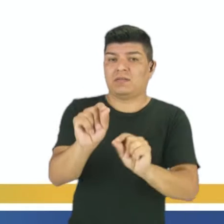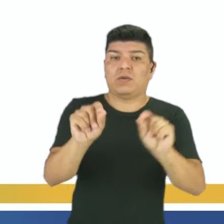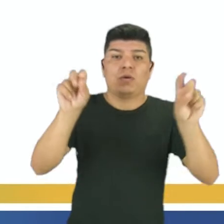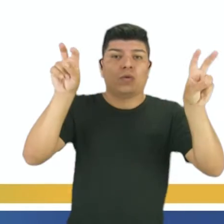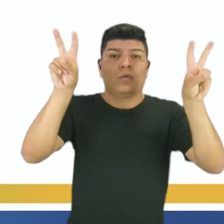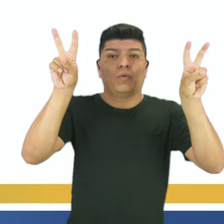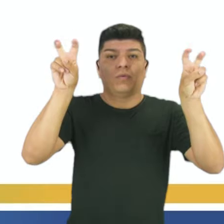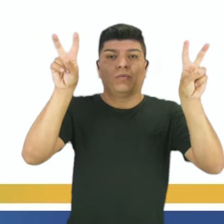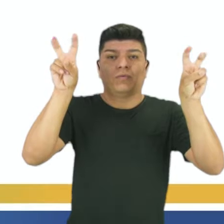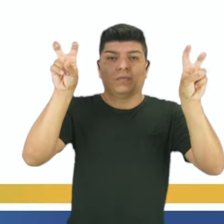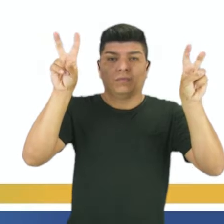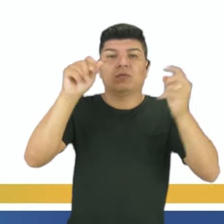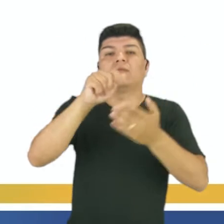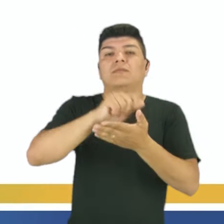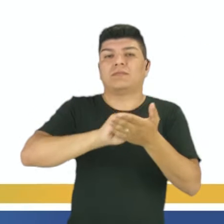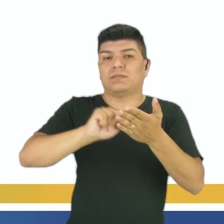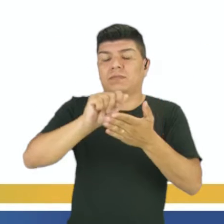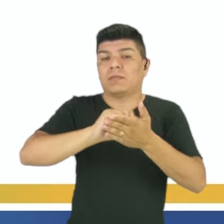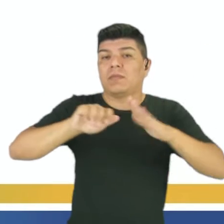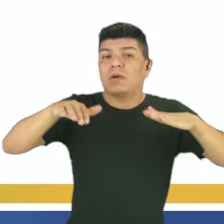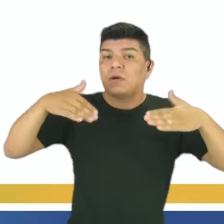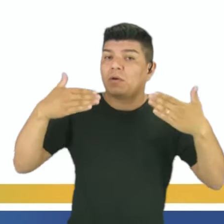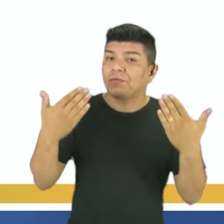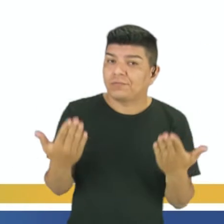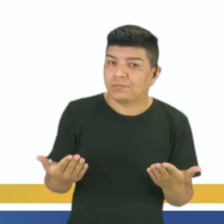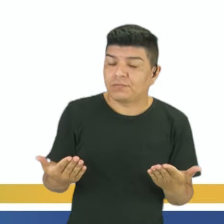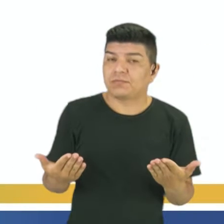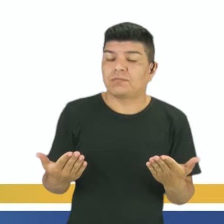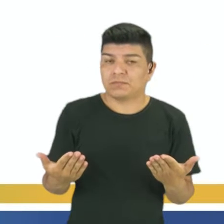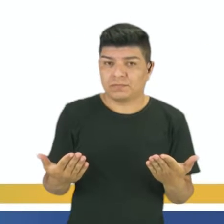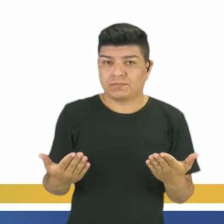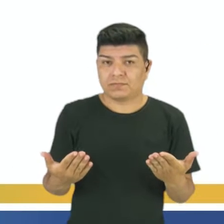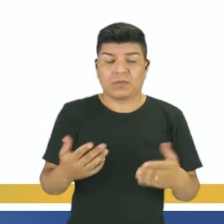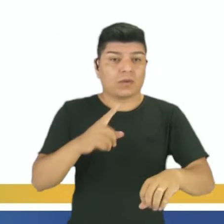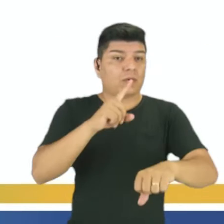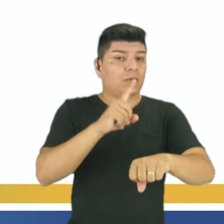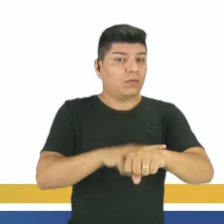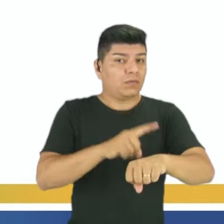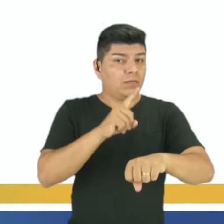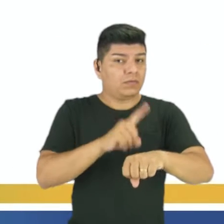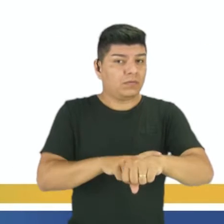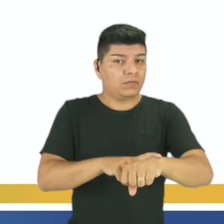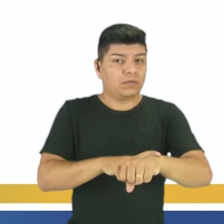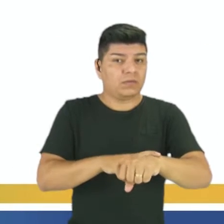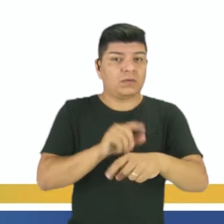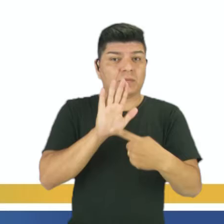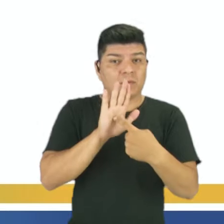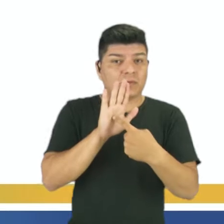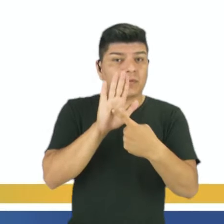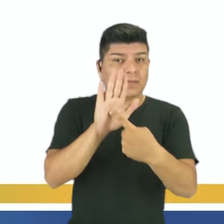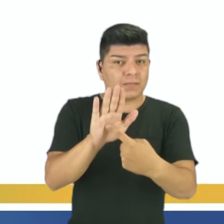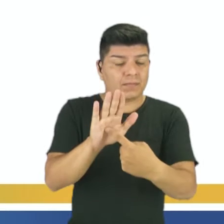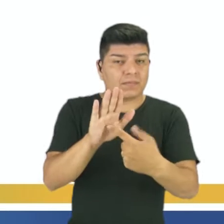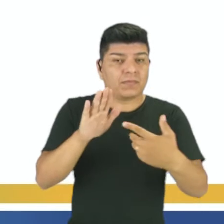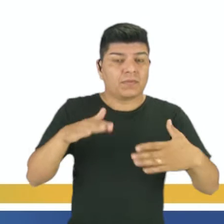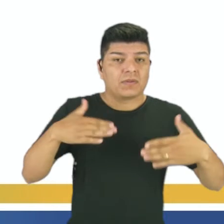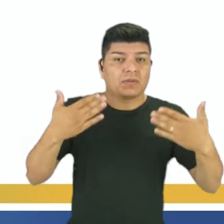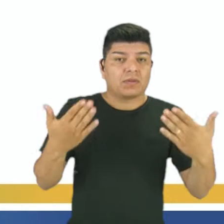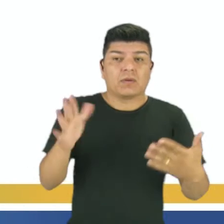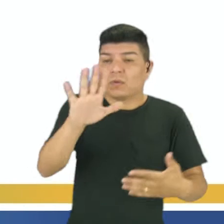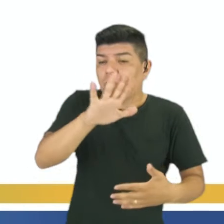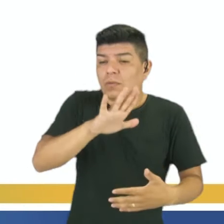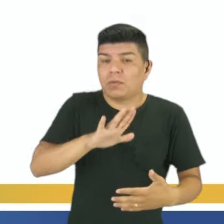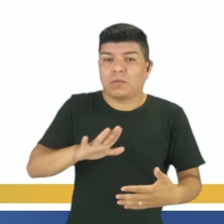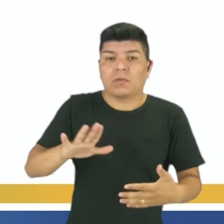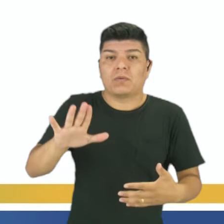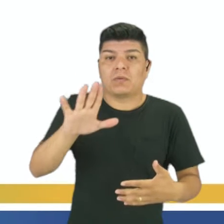que você vai escrever? Sobre qual tema? Em que tempo que você vai abordar? Em que espaço